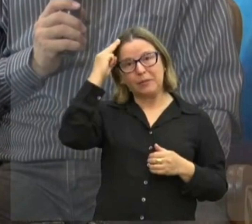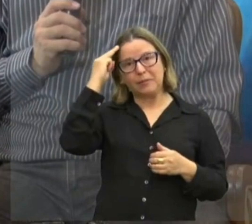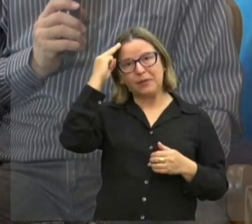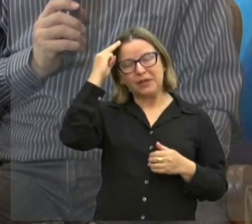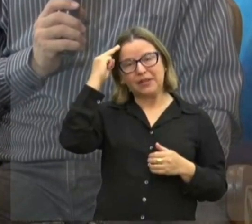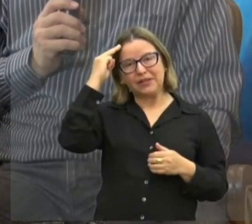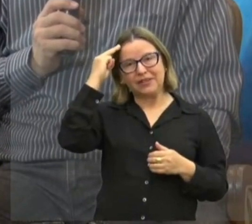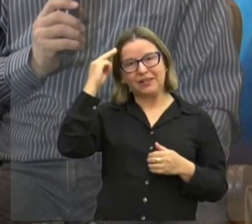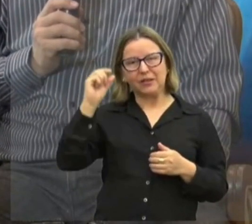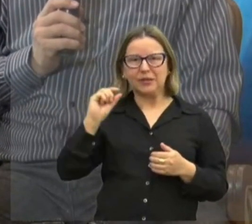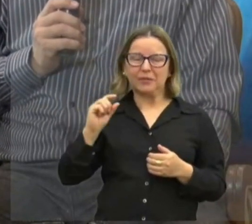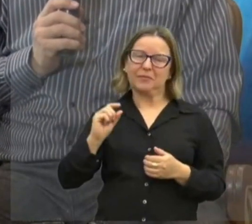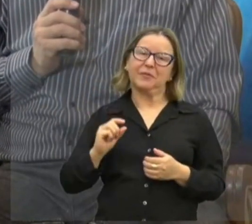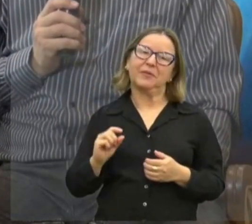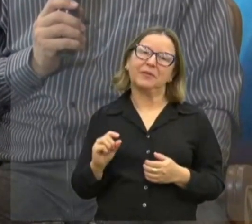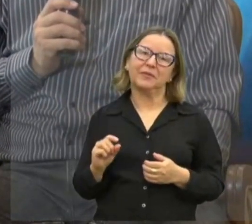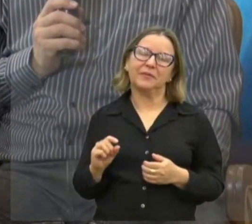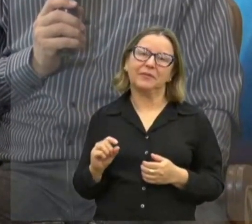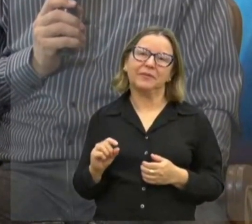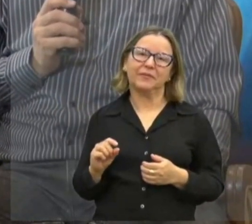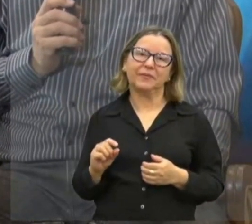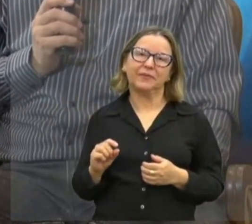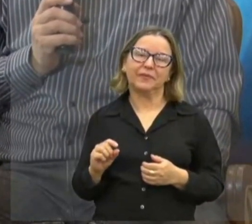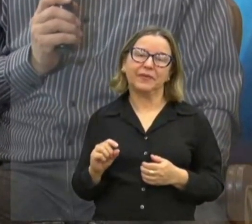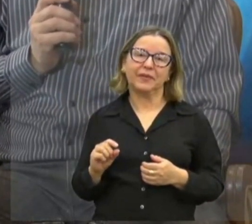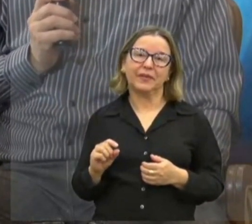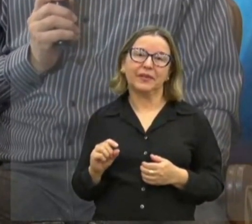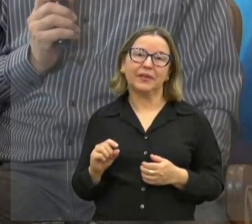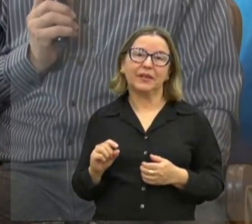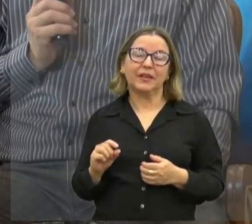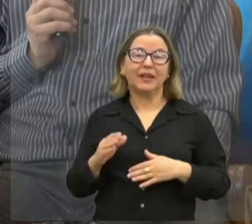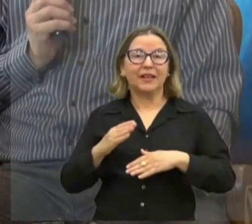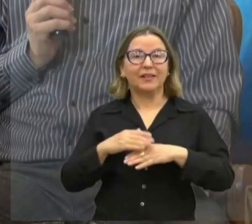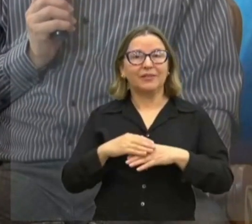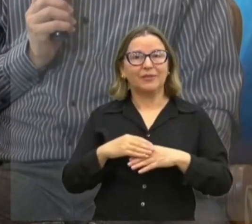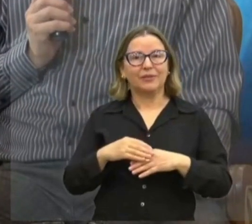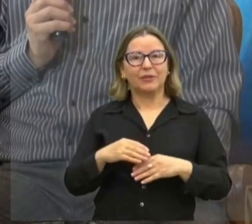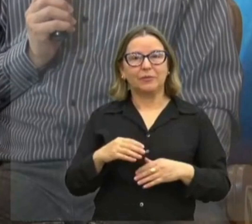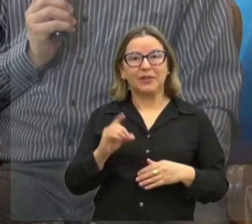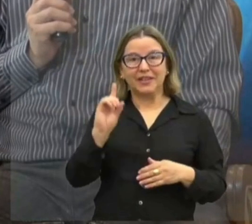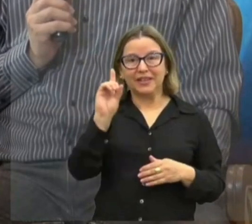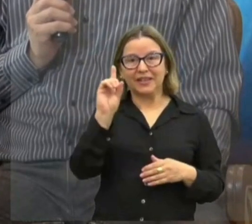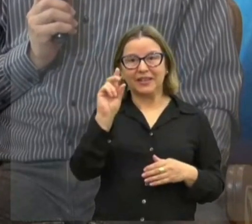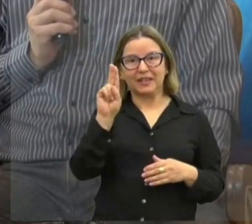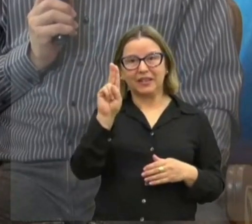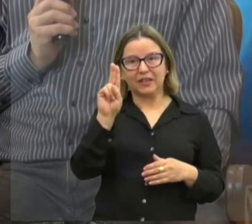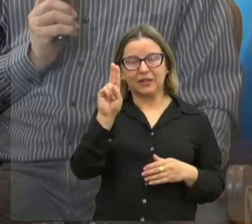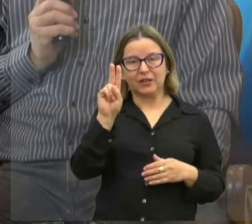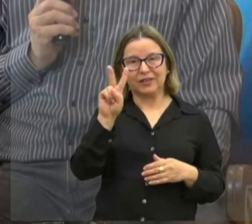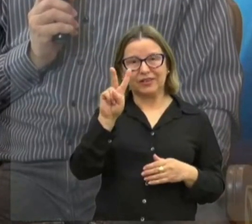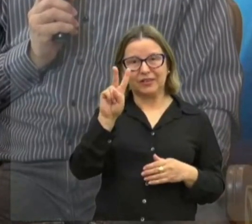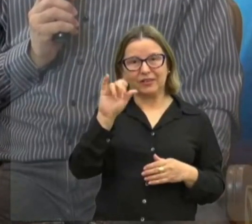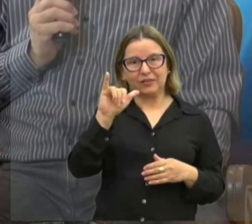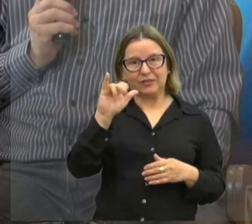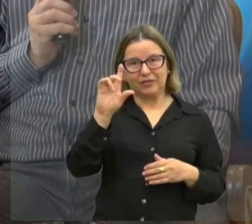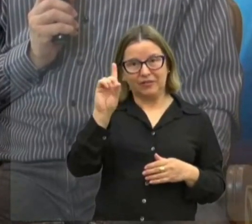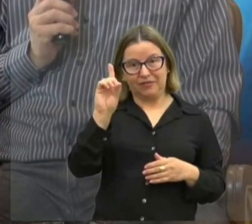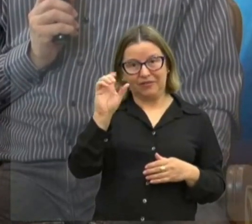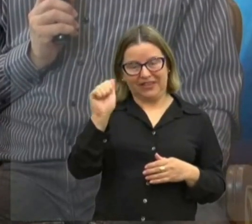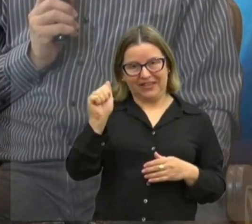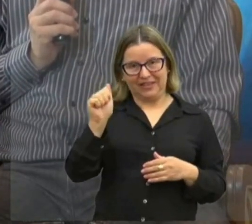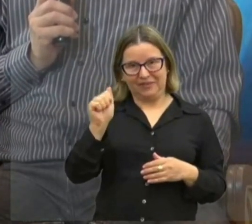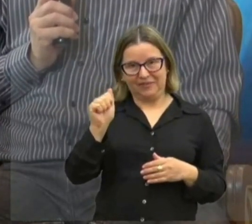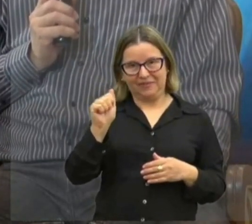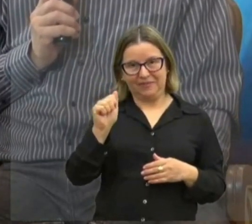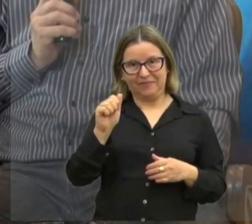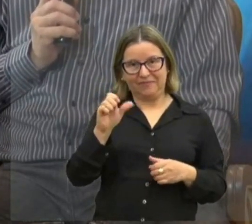respeito dessa questão que envolve a dúvida, pastor Eric. Eu creio que um dos maiores inimigos do ser humano é